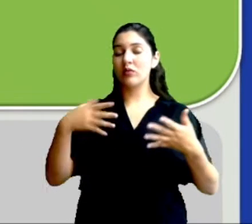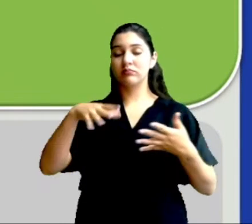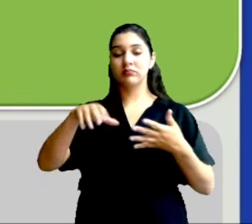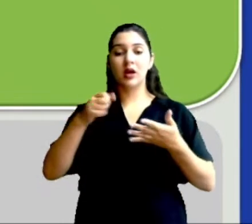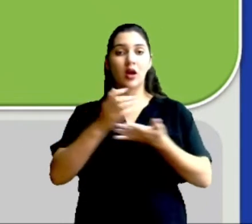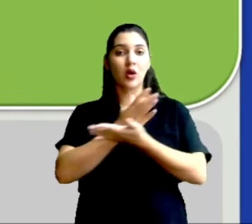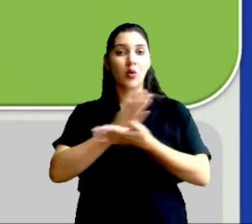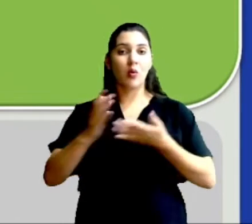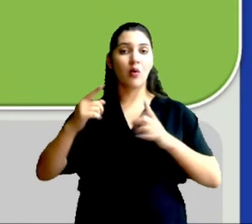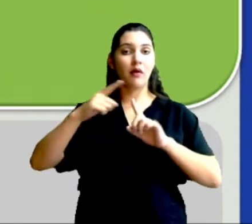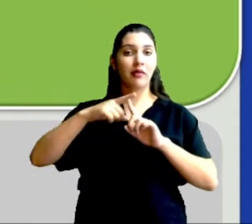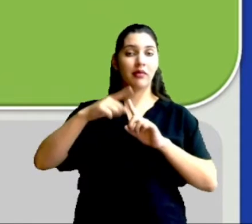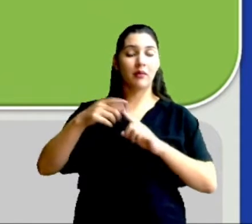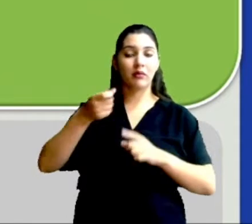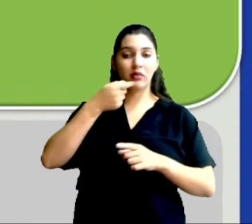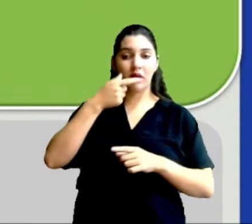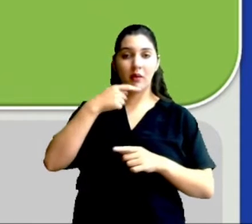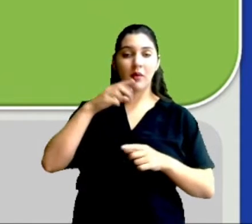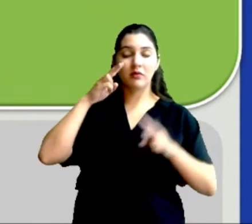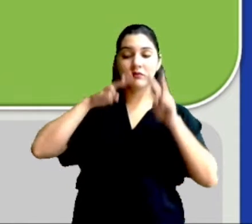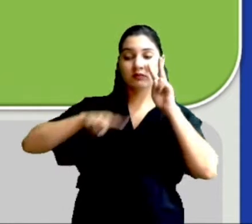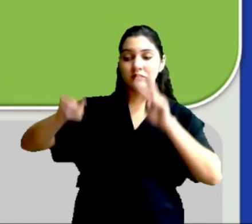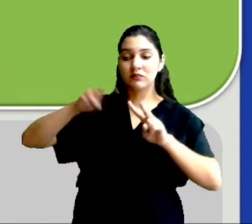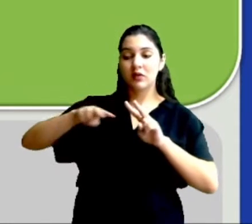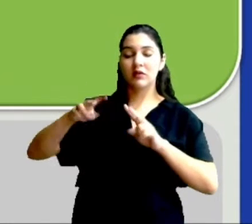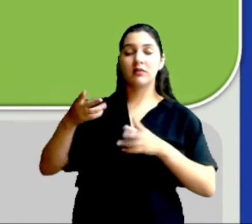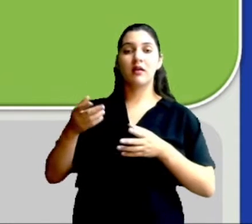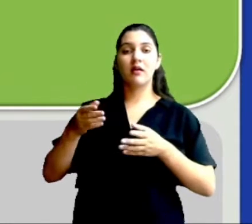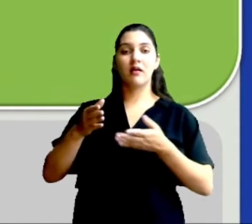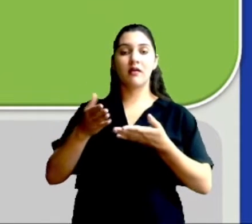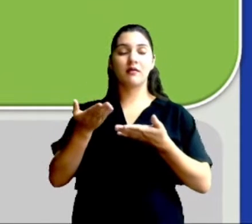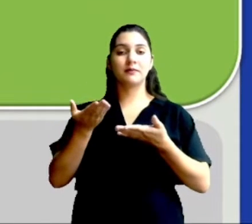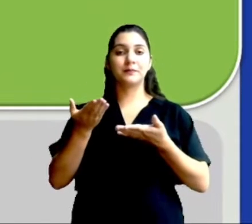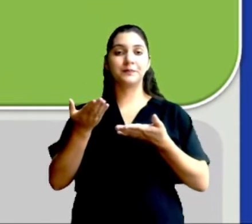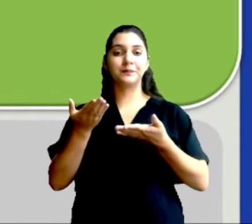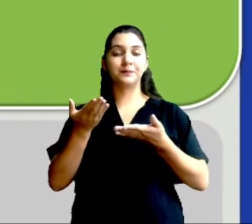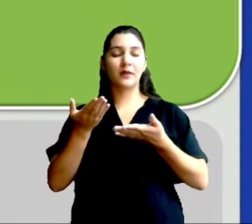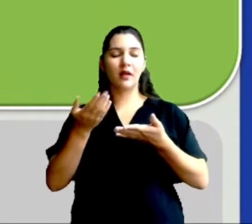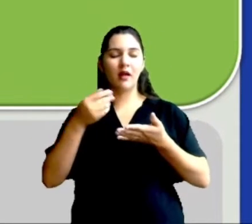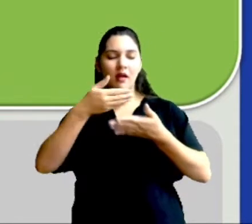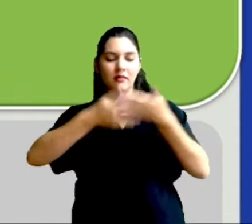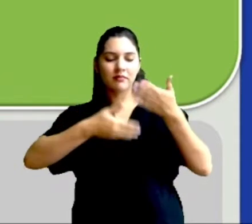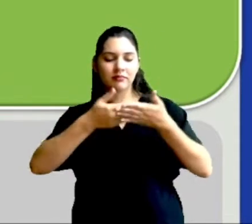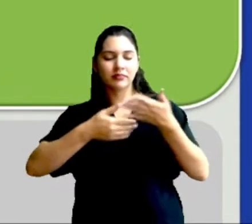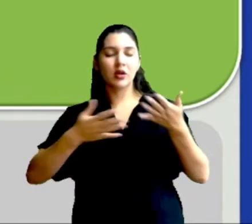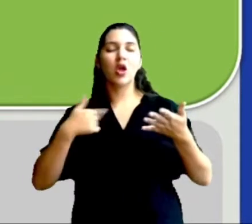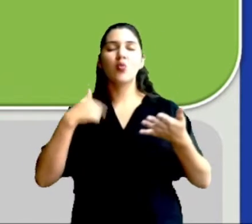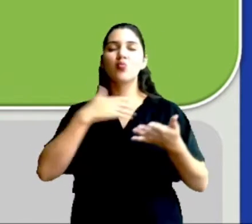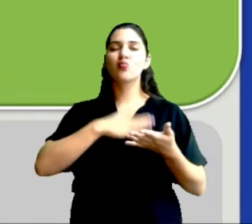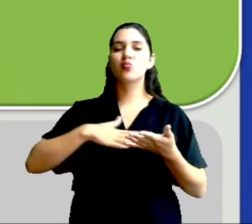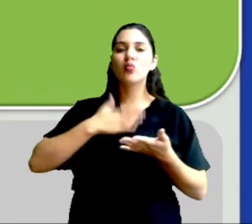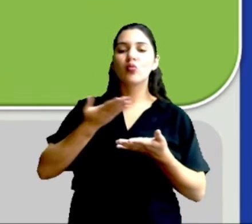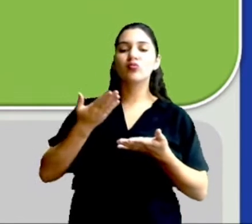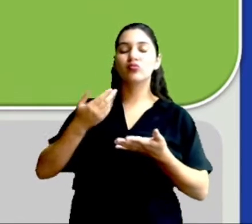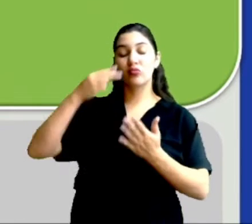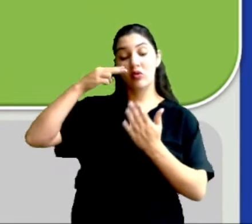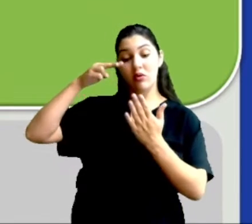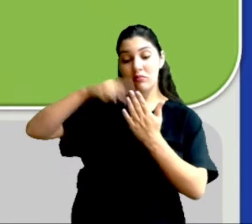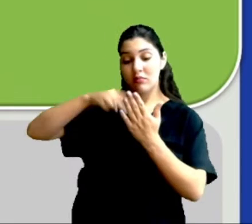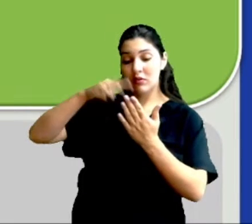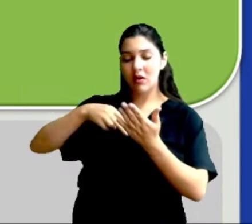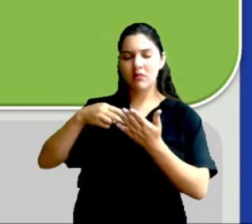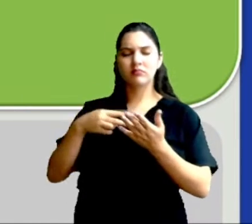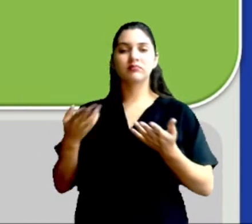tipo de remédio que você der uma olhadinha na bula, então eu costumo muito olhar, ler aquilo direitinho, então você aí de